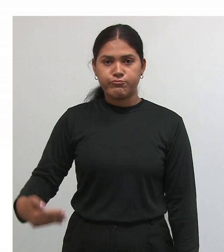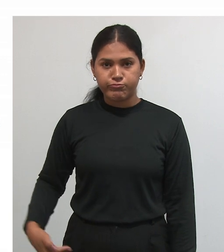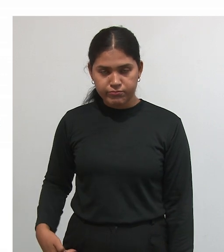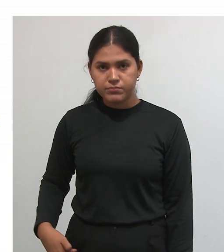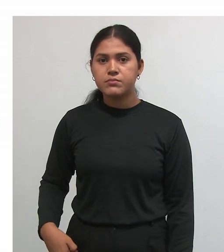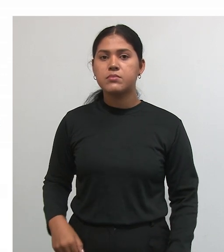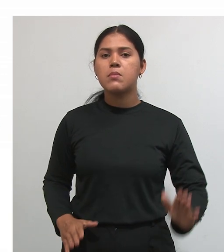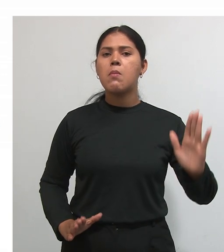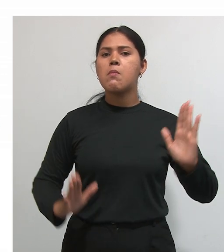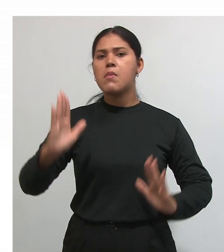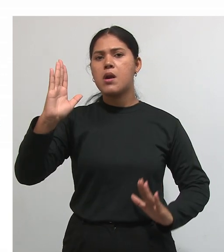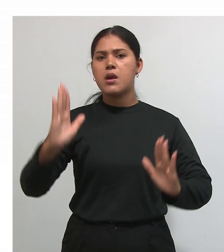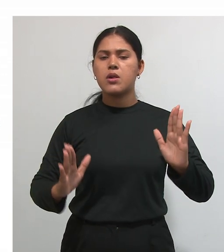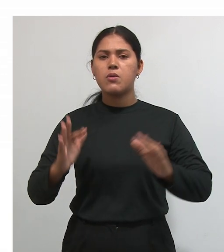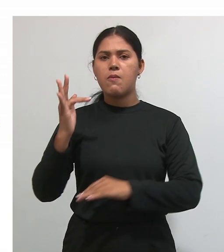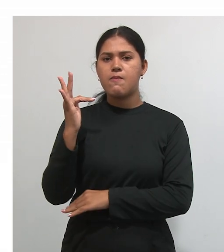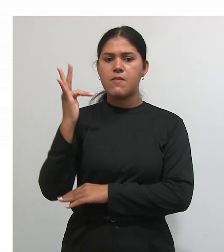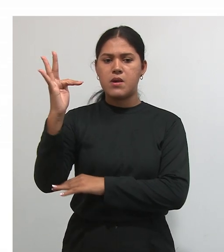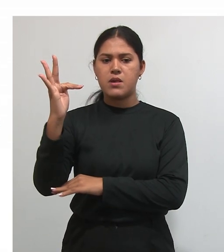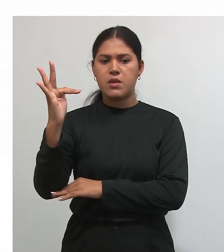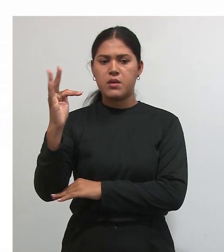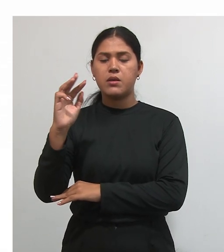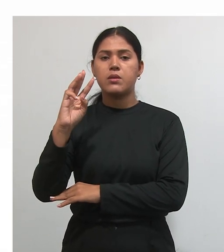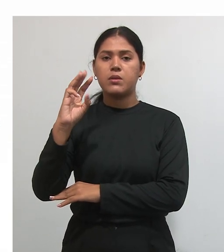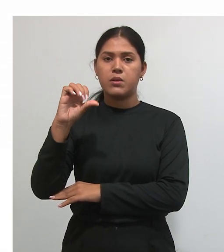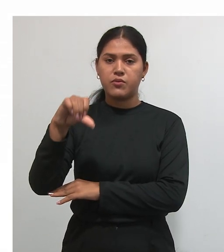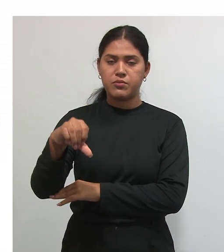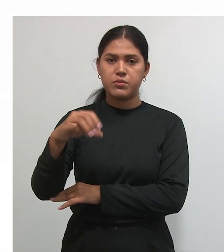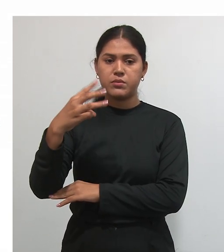públicos. No âmbito federal, temos o Decreto